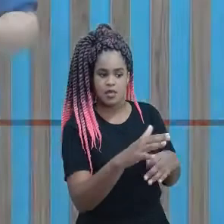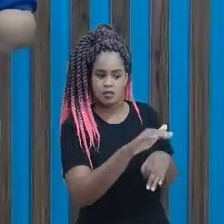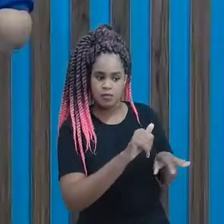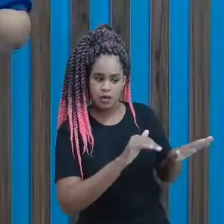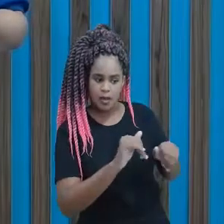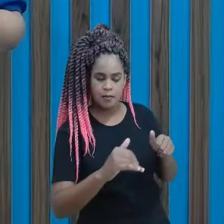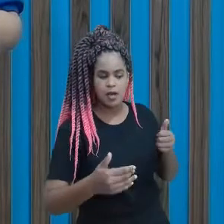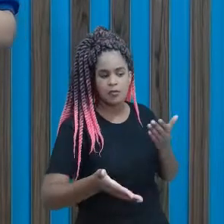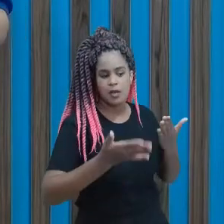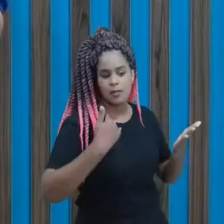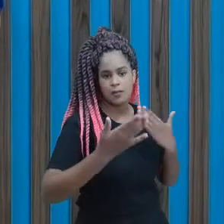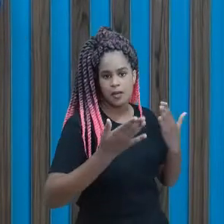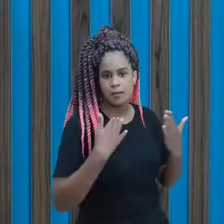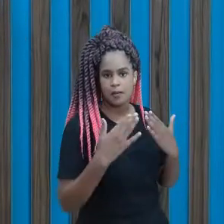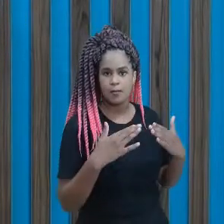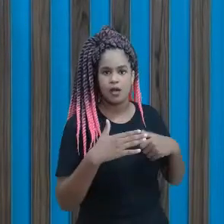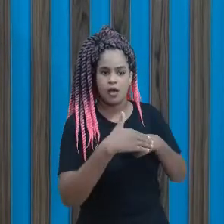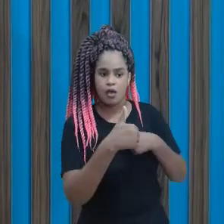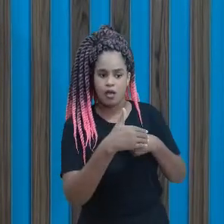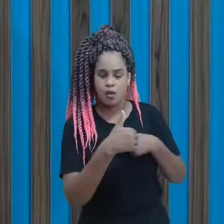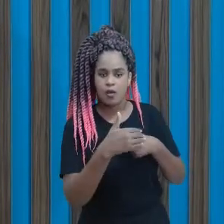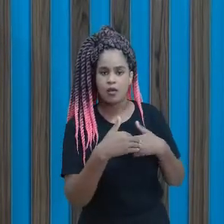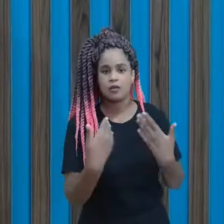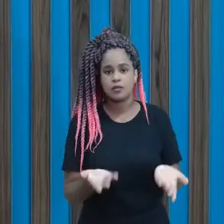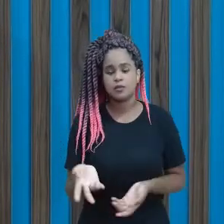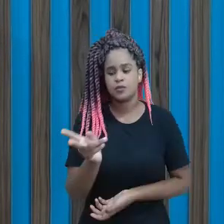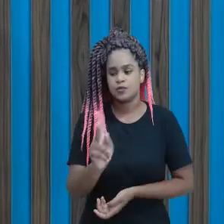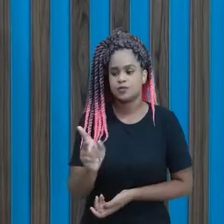professor vai dar determinado assunto,